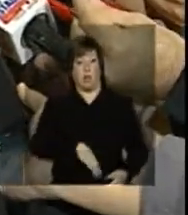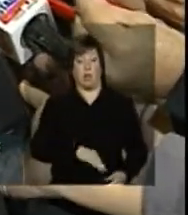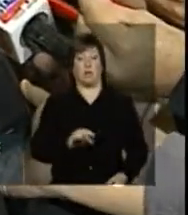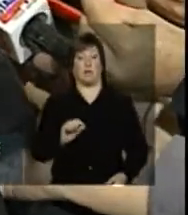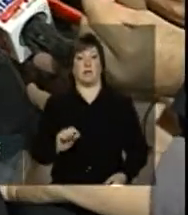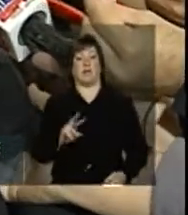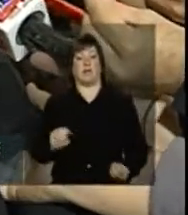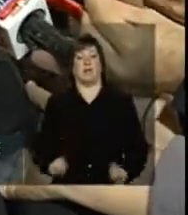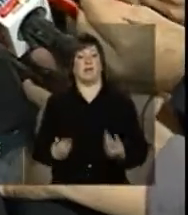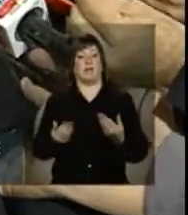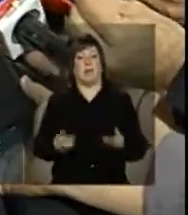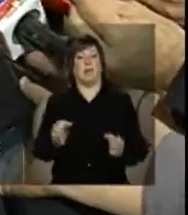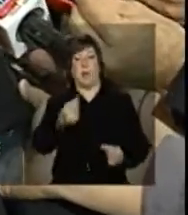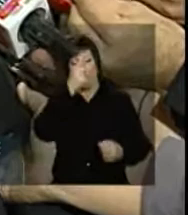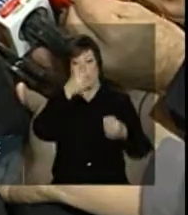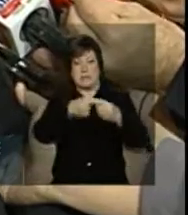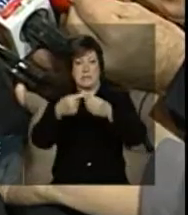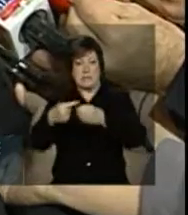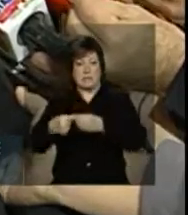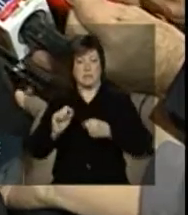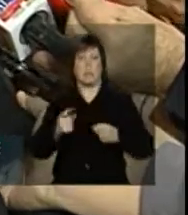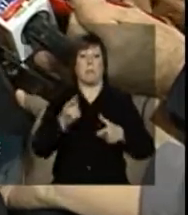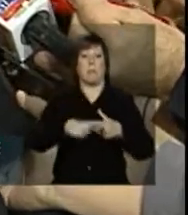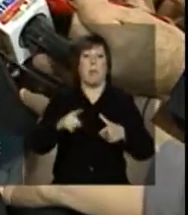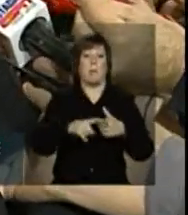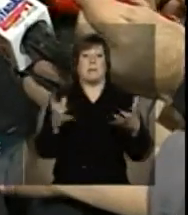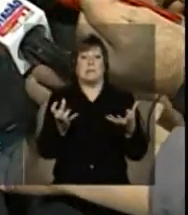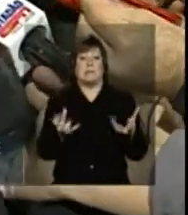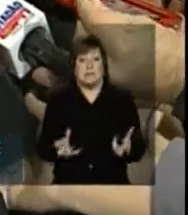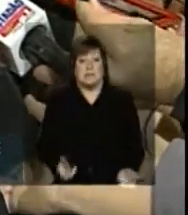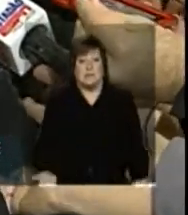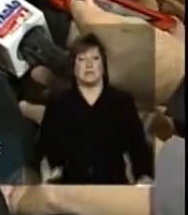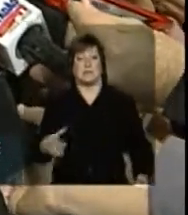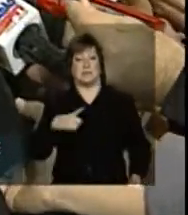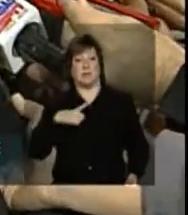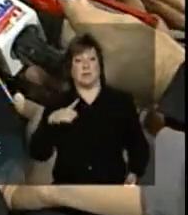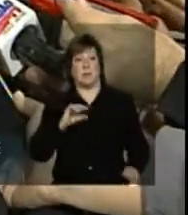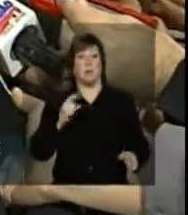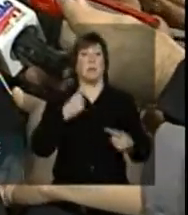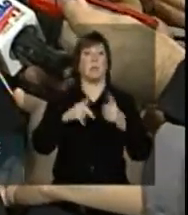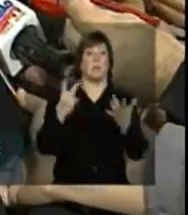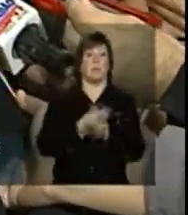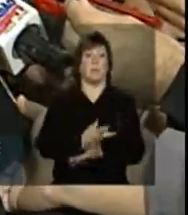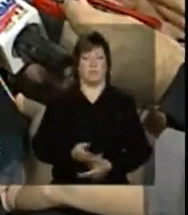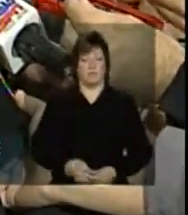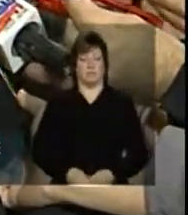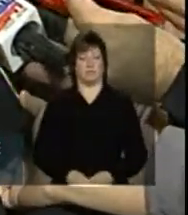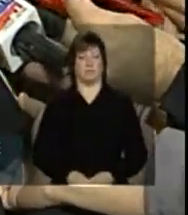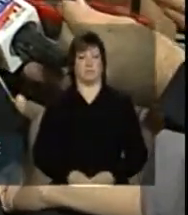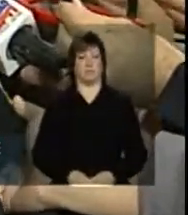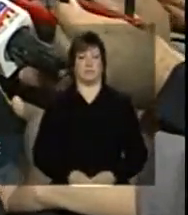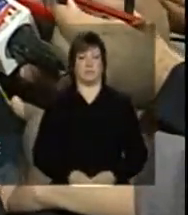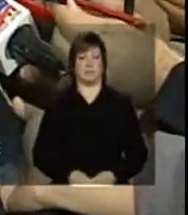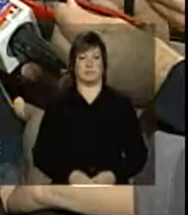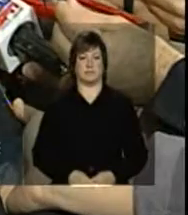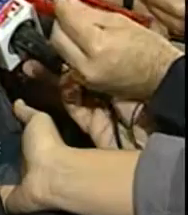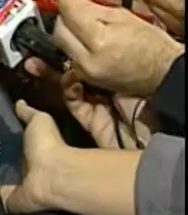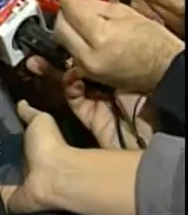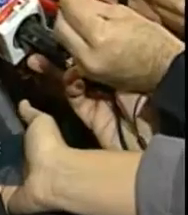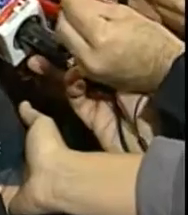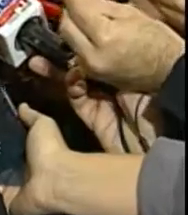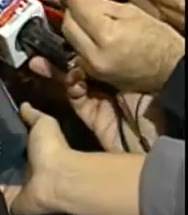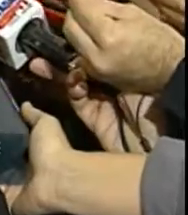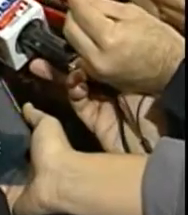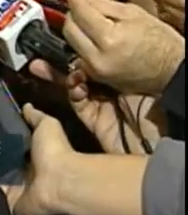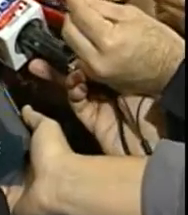entregar para municípios com problema de seca, então em situação excepcional. O PIB chega a 2,5 esse